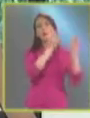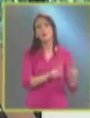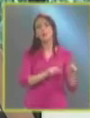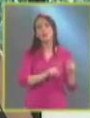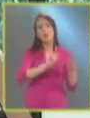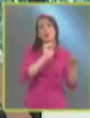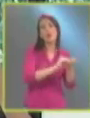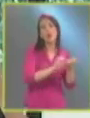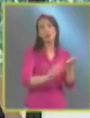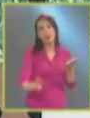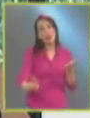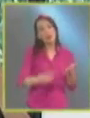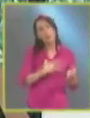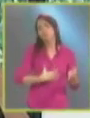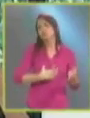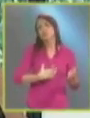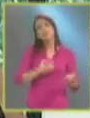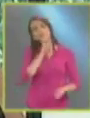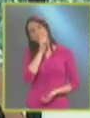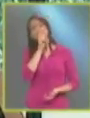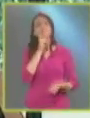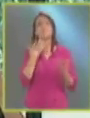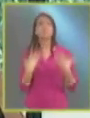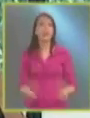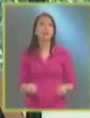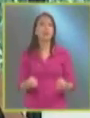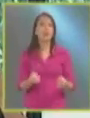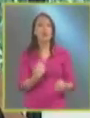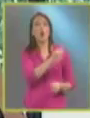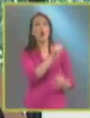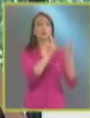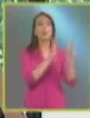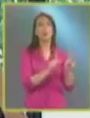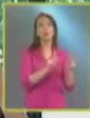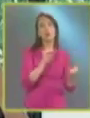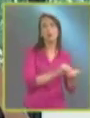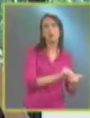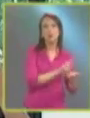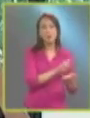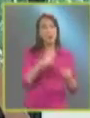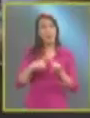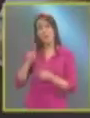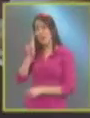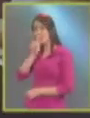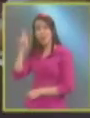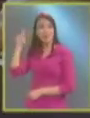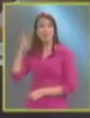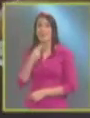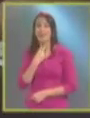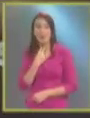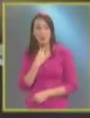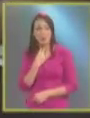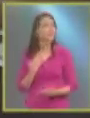fiquei indignada, mas eu abri a conta no nome da outra pessoa, porque eu fui impedida de abrir a conta no meu nome. A